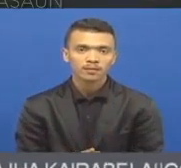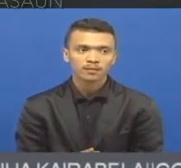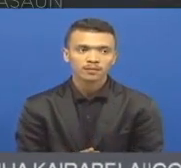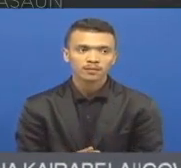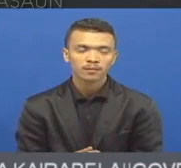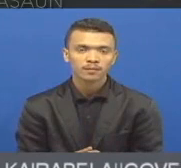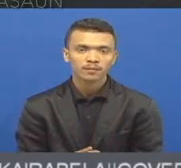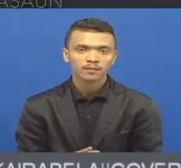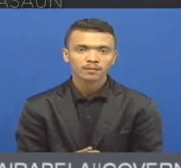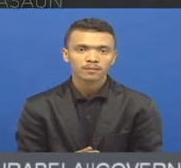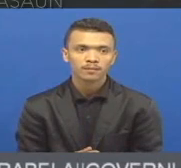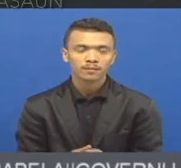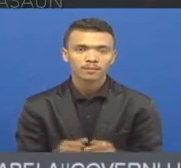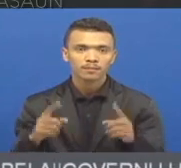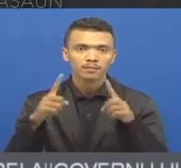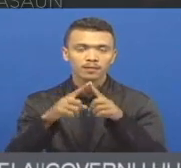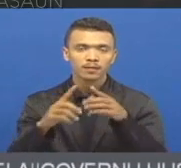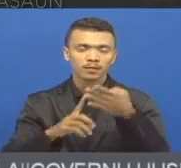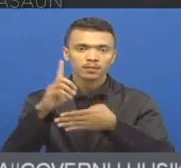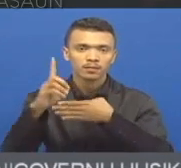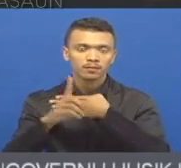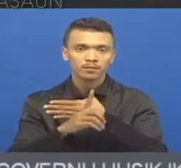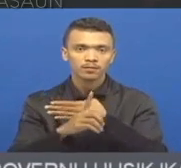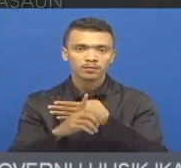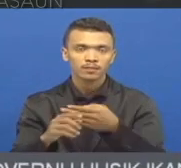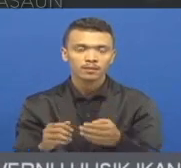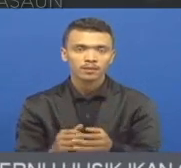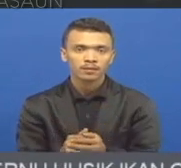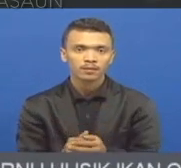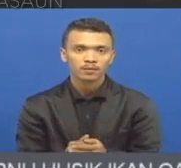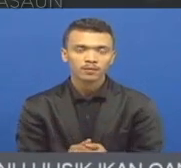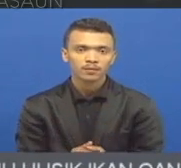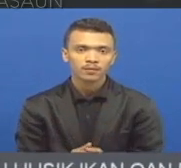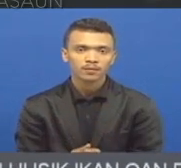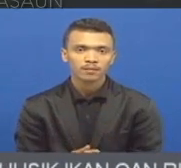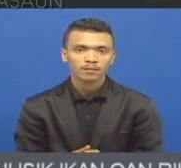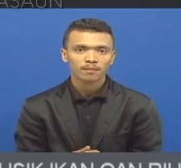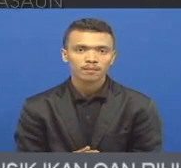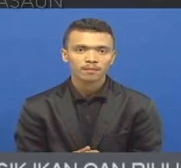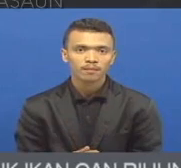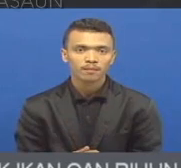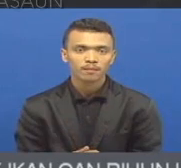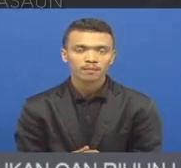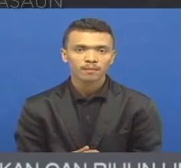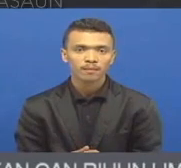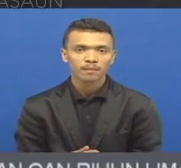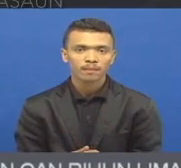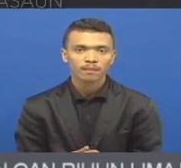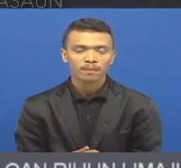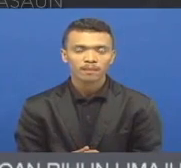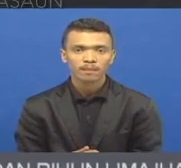nosso desenvolvimento. Não posso aqui referir a longa lista de todas as áreas de cooperação